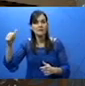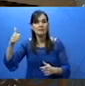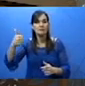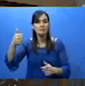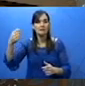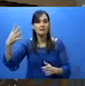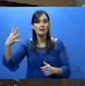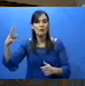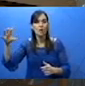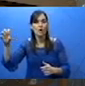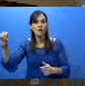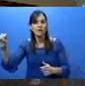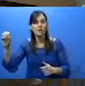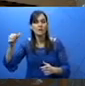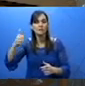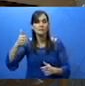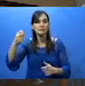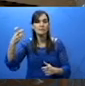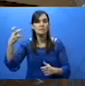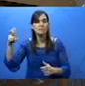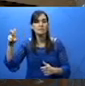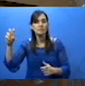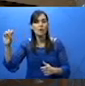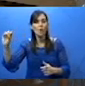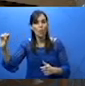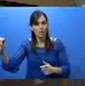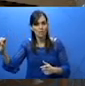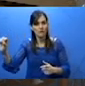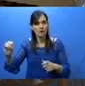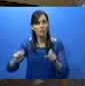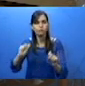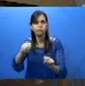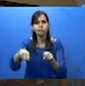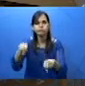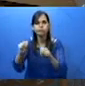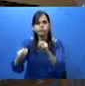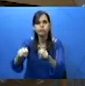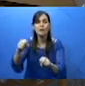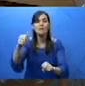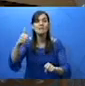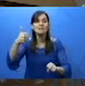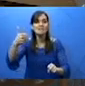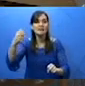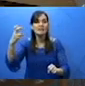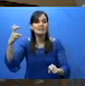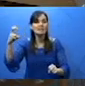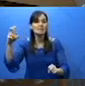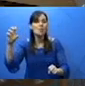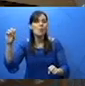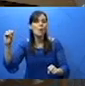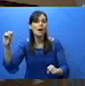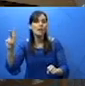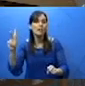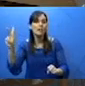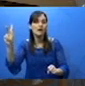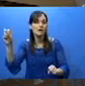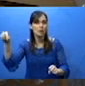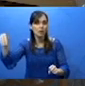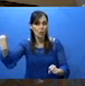140, 150. Então, ele percorreu 150 quilômetros,